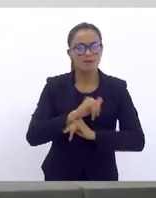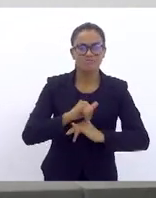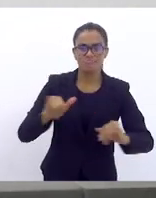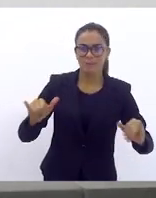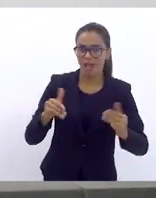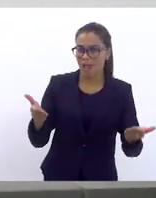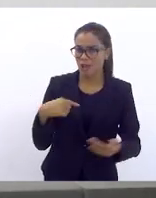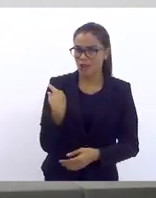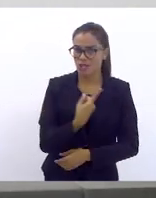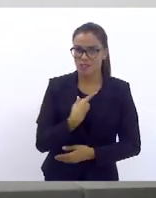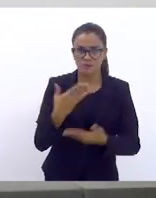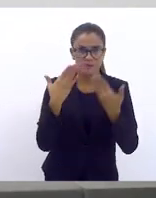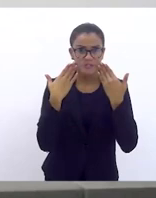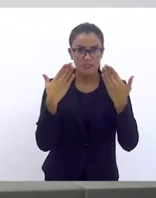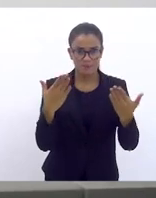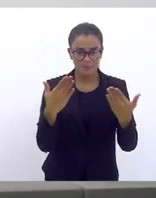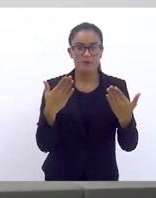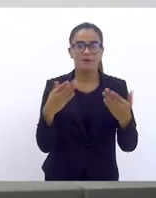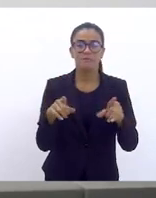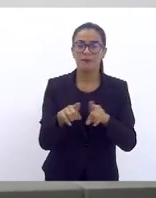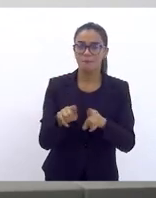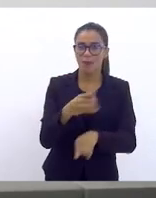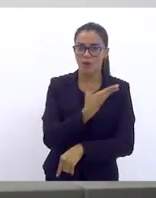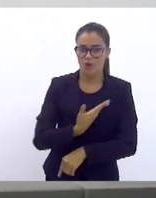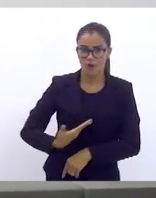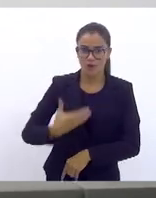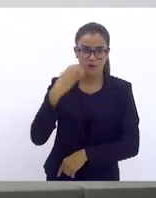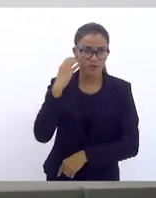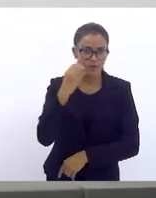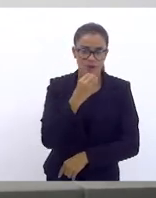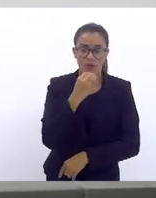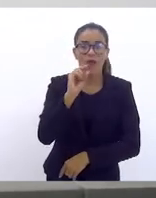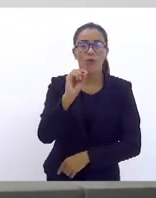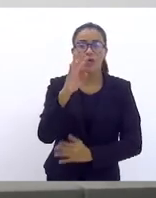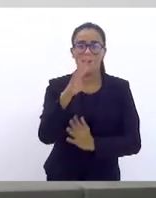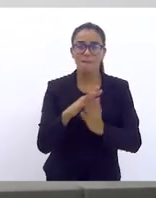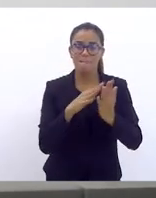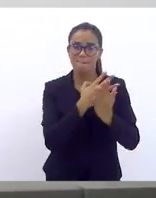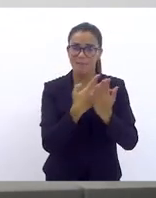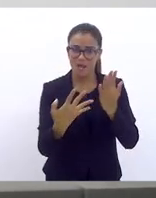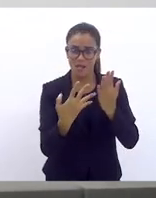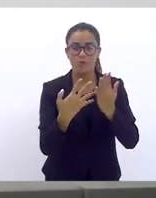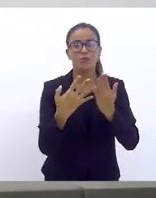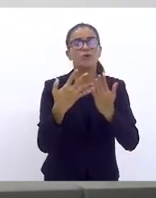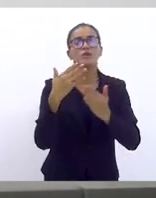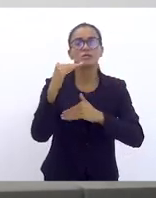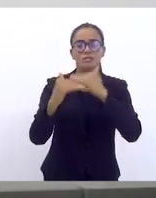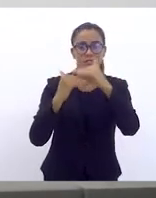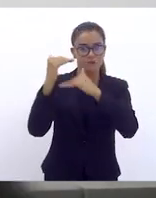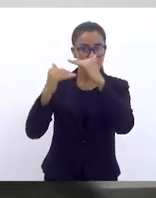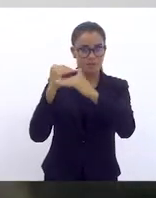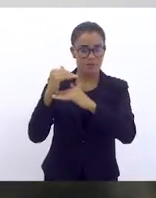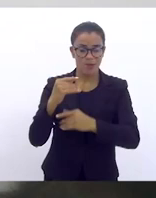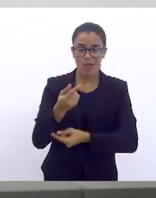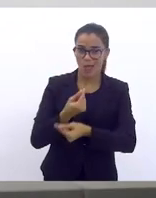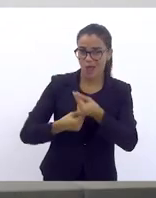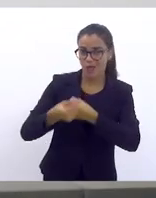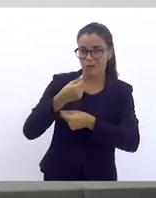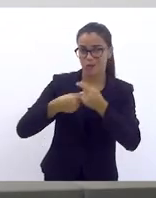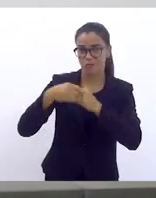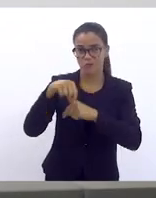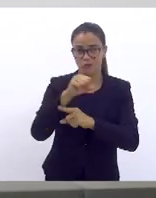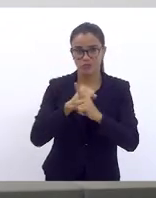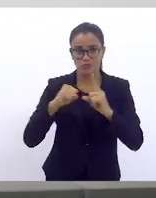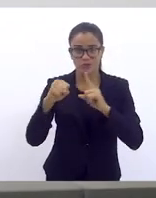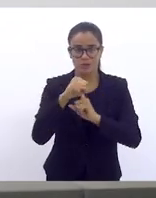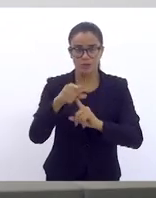apresentar aqui e que o governador lançou é o plano estratégico de desenvolvimento econômico social do estado